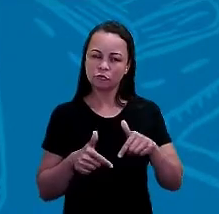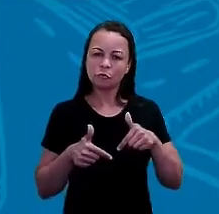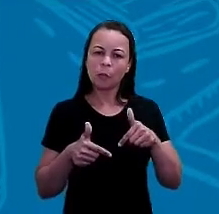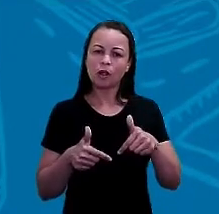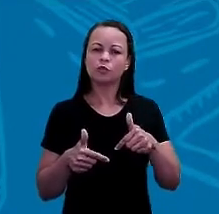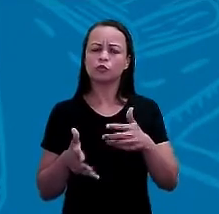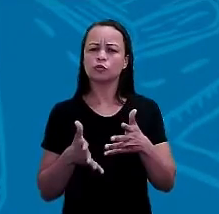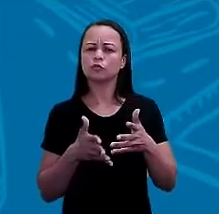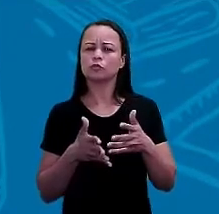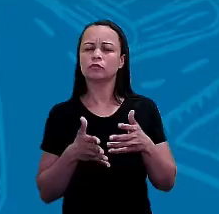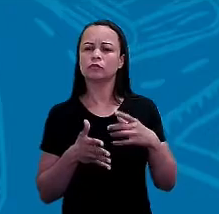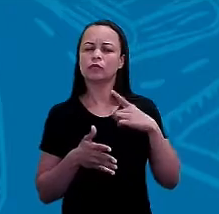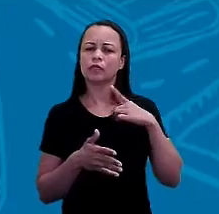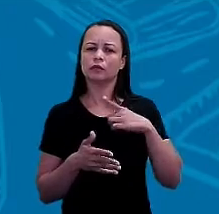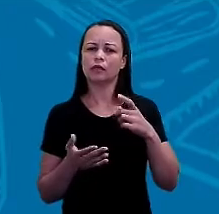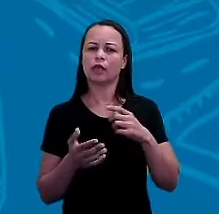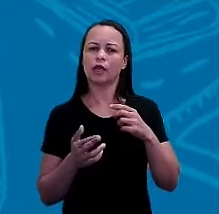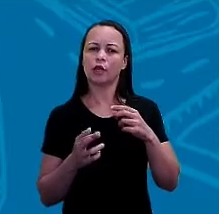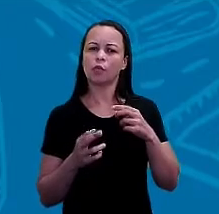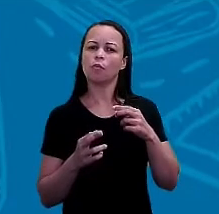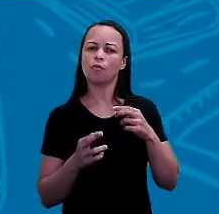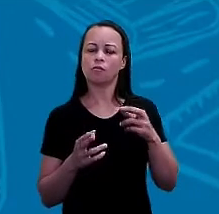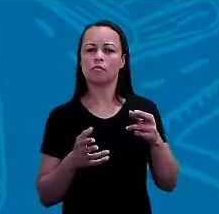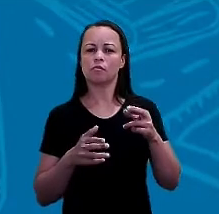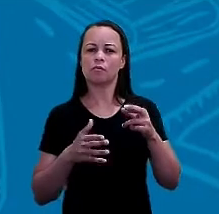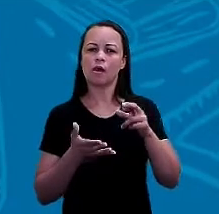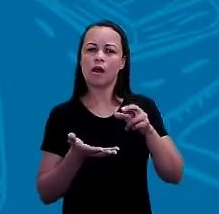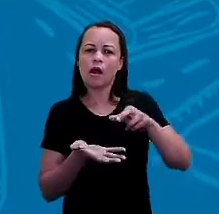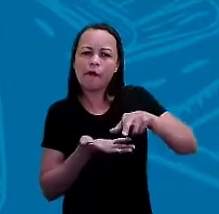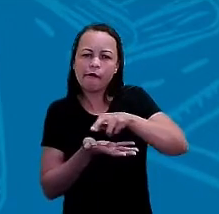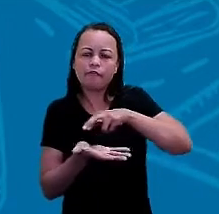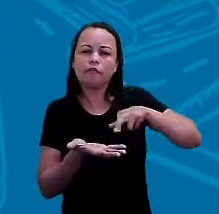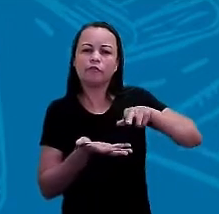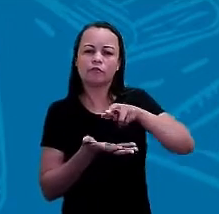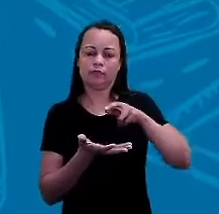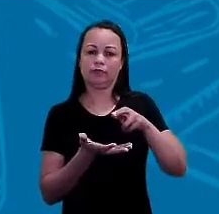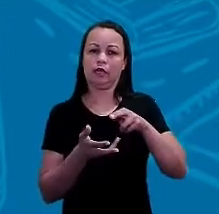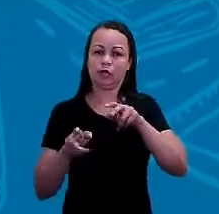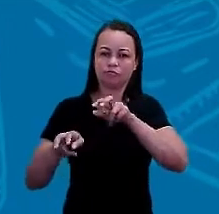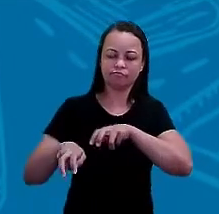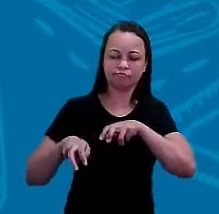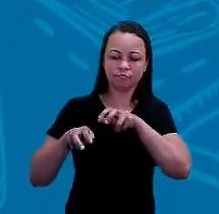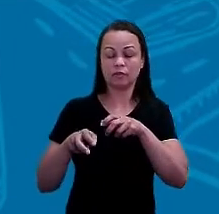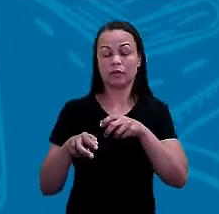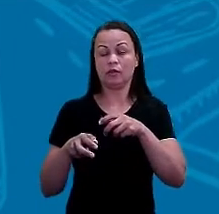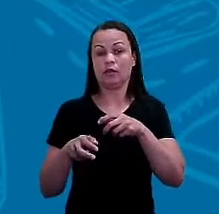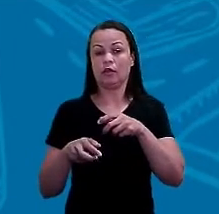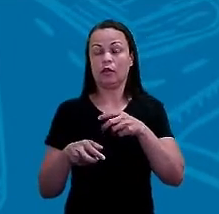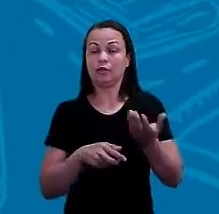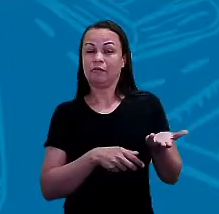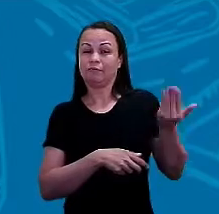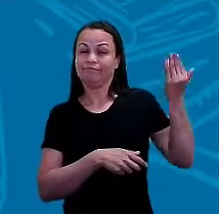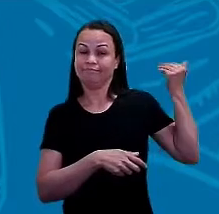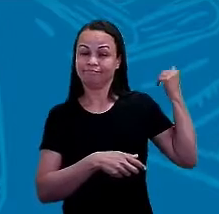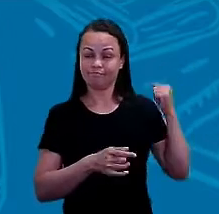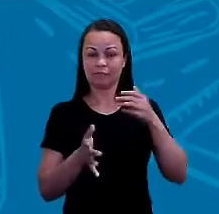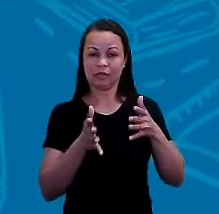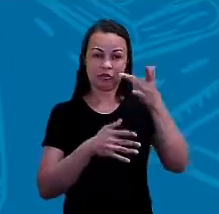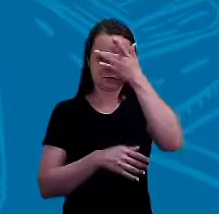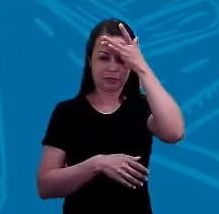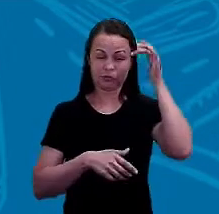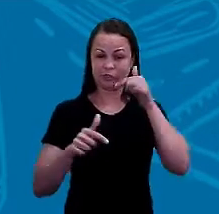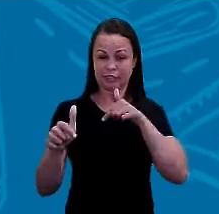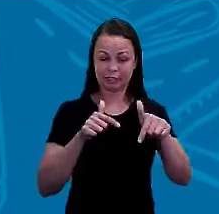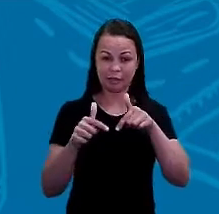de fazer uma realmente revolução agrária, pois naqueles tempos as pessoas que trabalhavam no campo